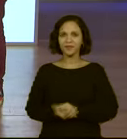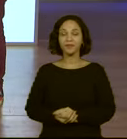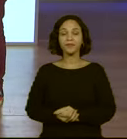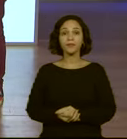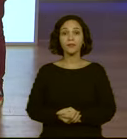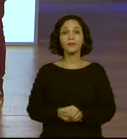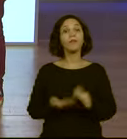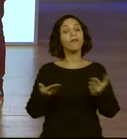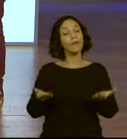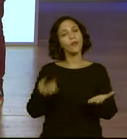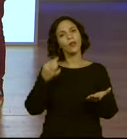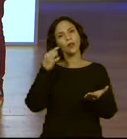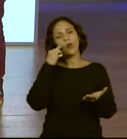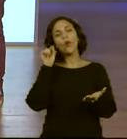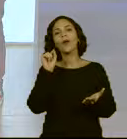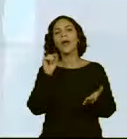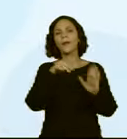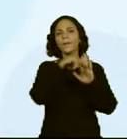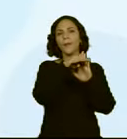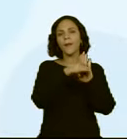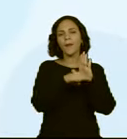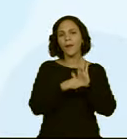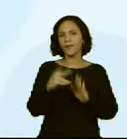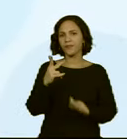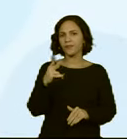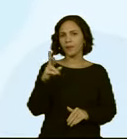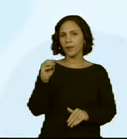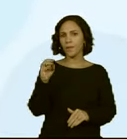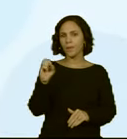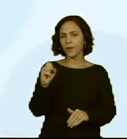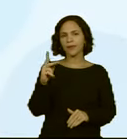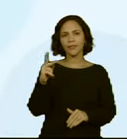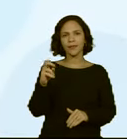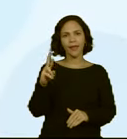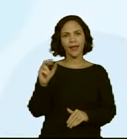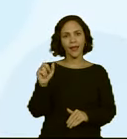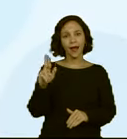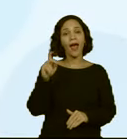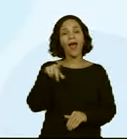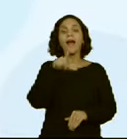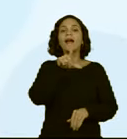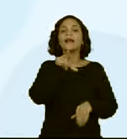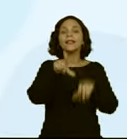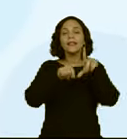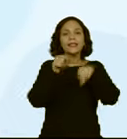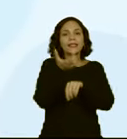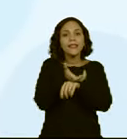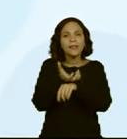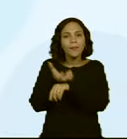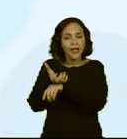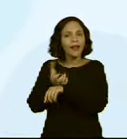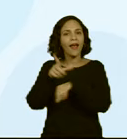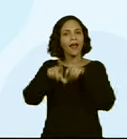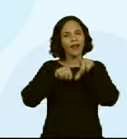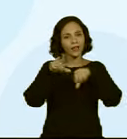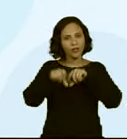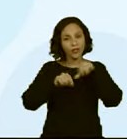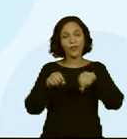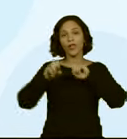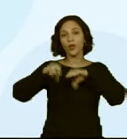o nosso programa então prosperar eletiva de educação econômico financeira aula 3